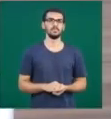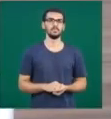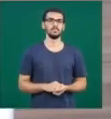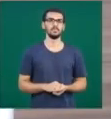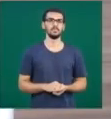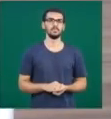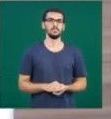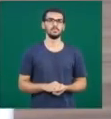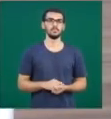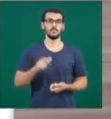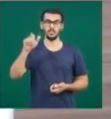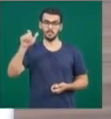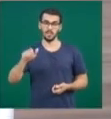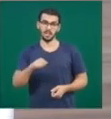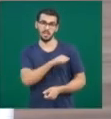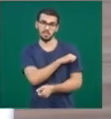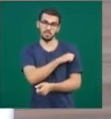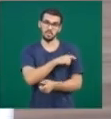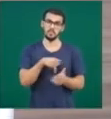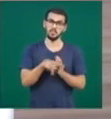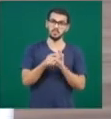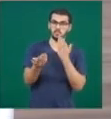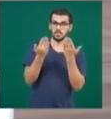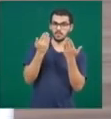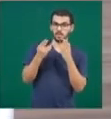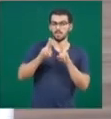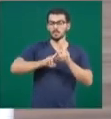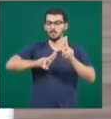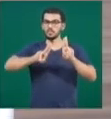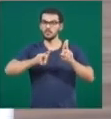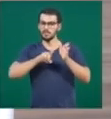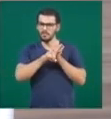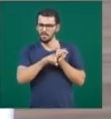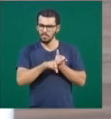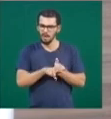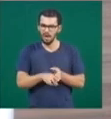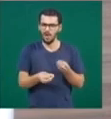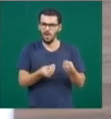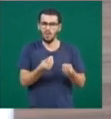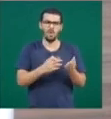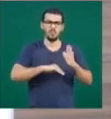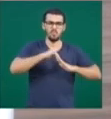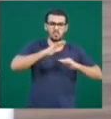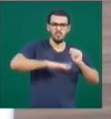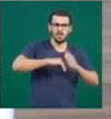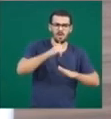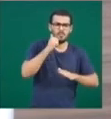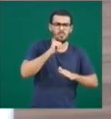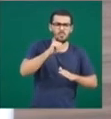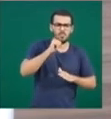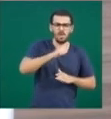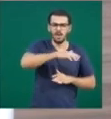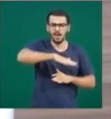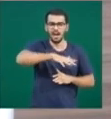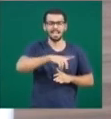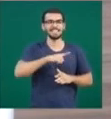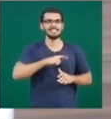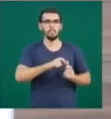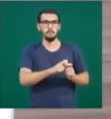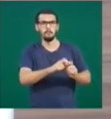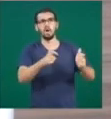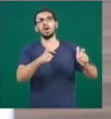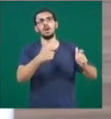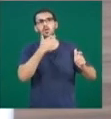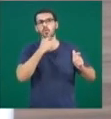Uma estudante do Instituto de Psicologia da UFO está fazendo uma pesquisa sobre a atuação profissional da mulher em áreas predominantemente